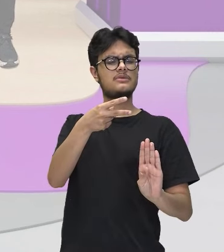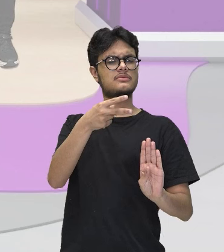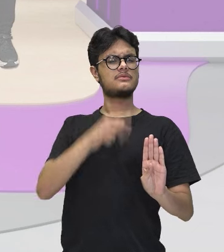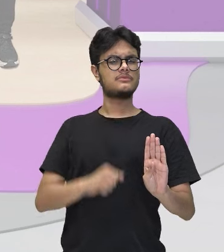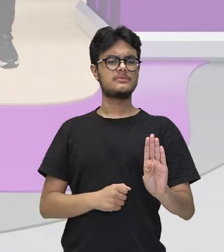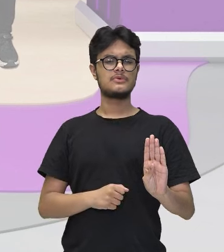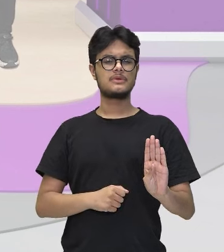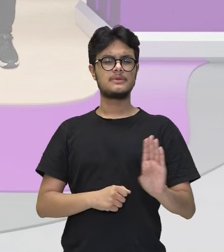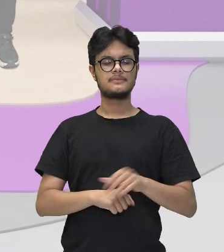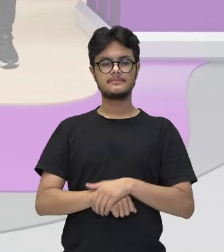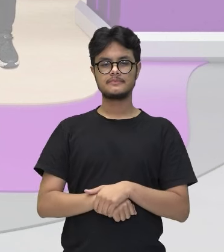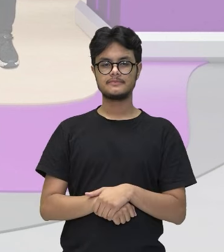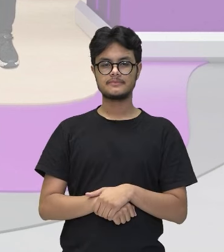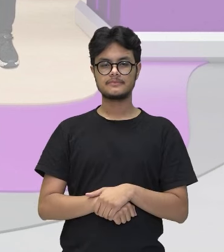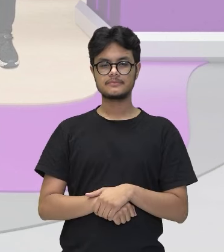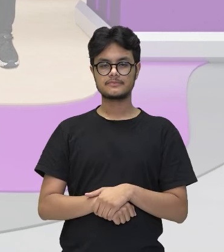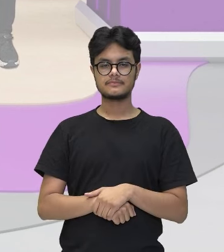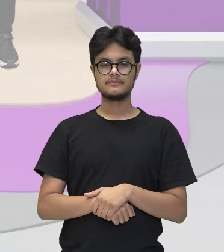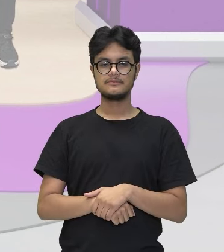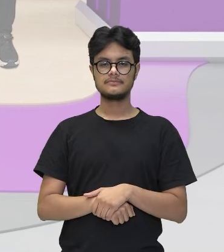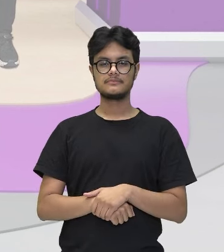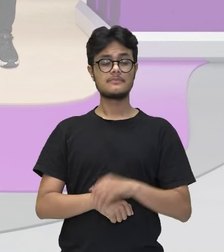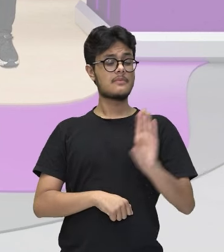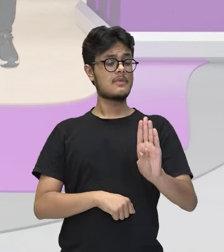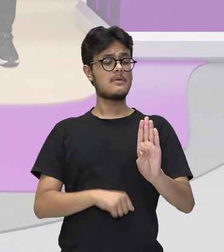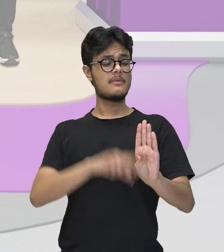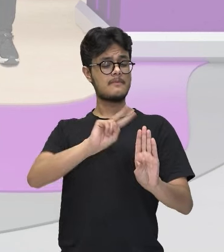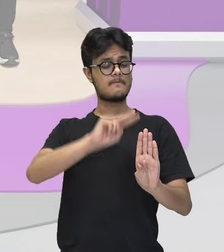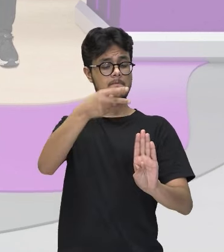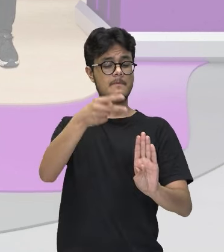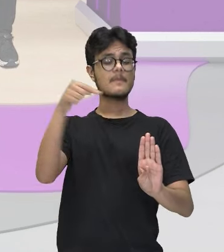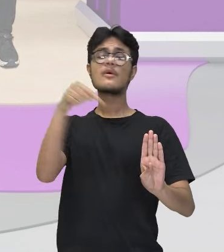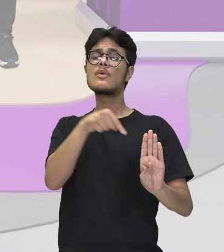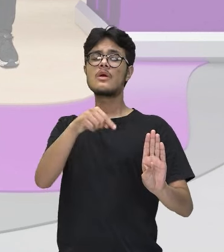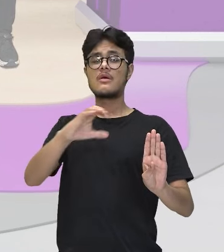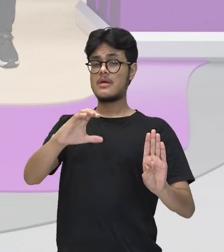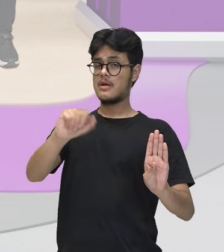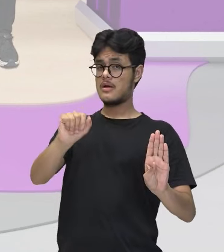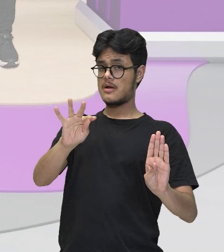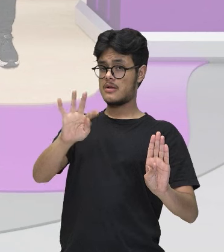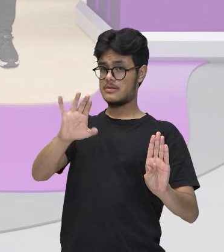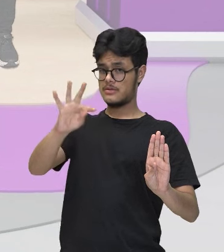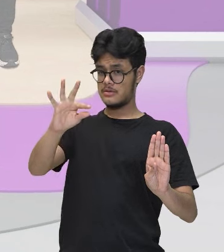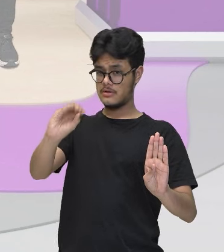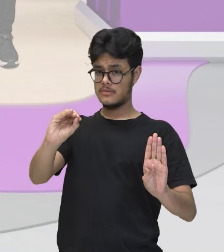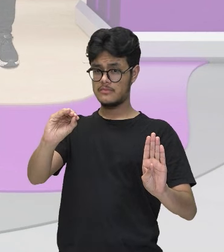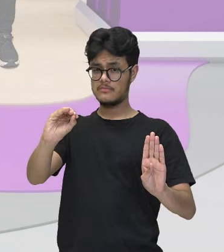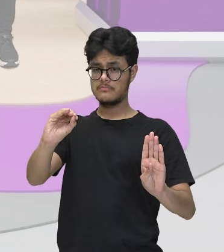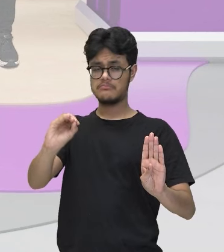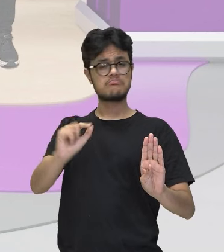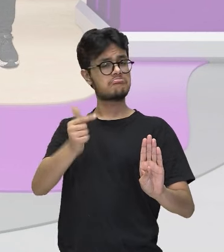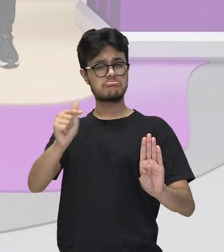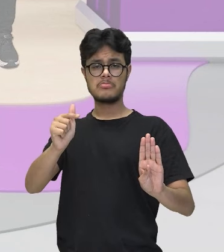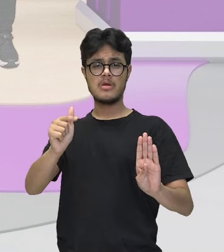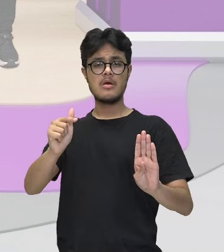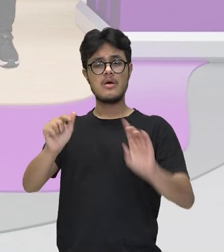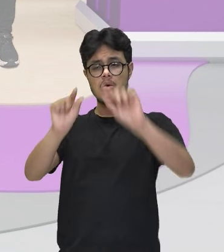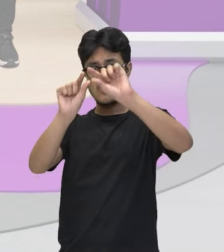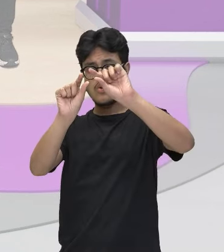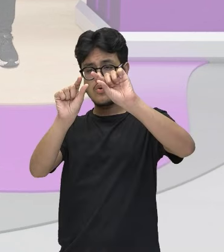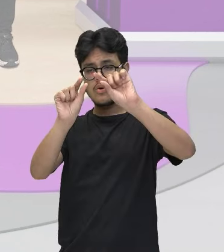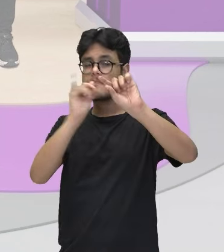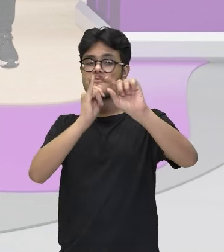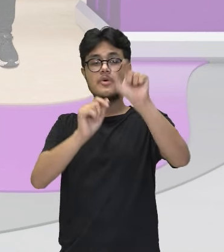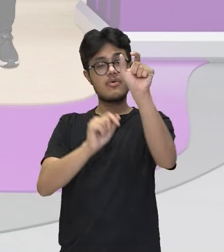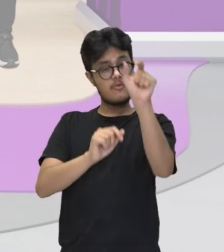é o M? B, ele vai ser o cateto. Então, pode ser qualquer um dos dois lados do triângulo,